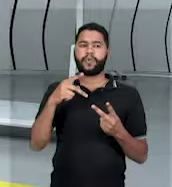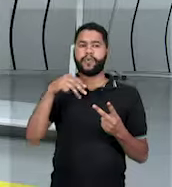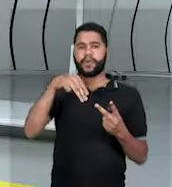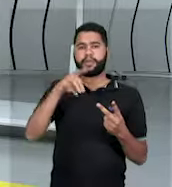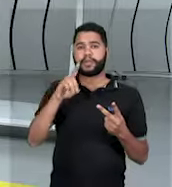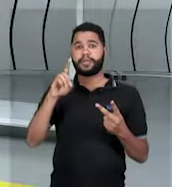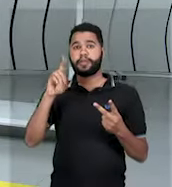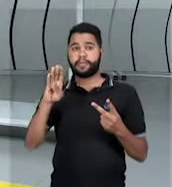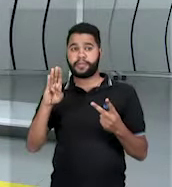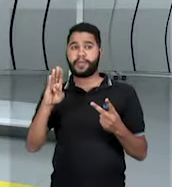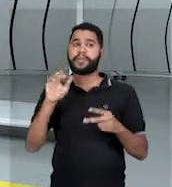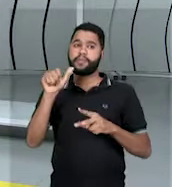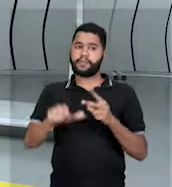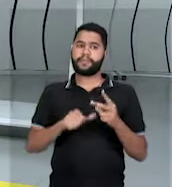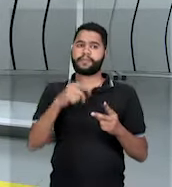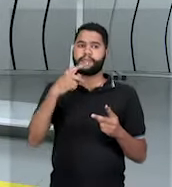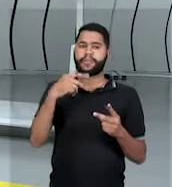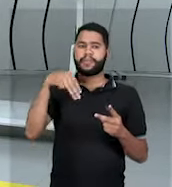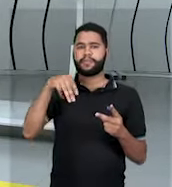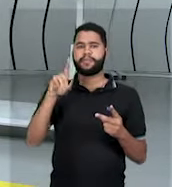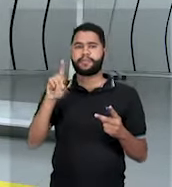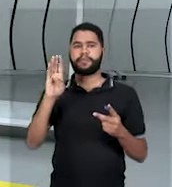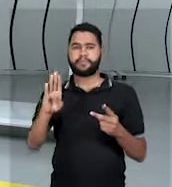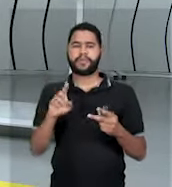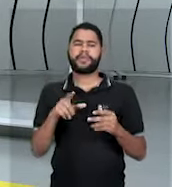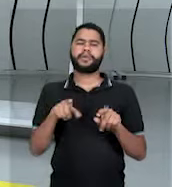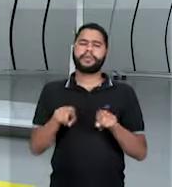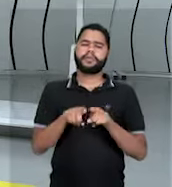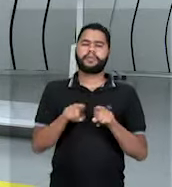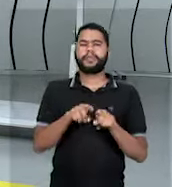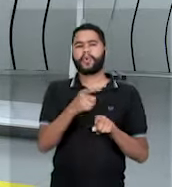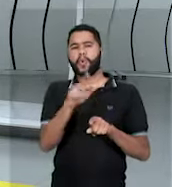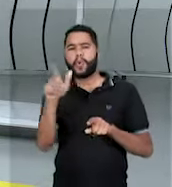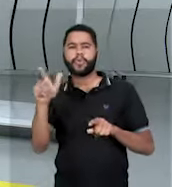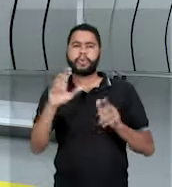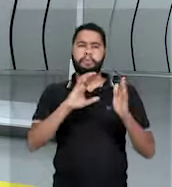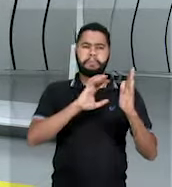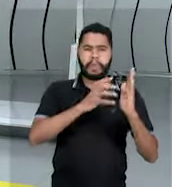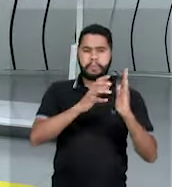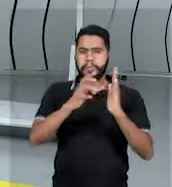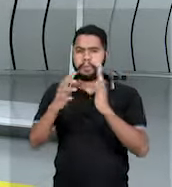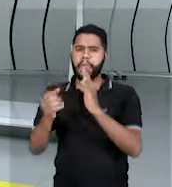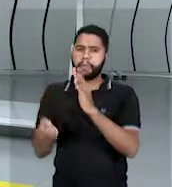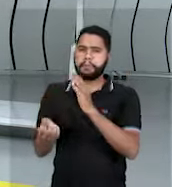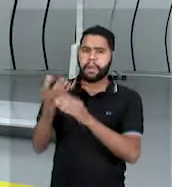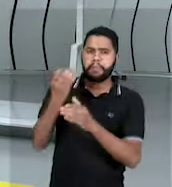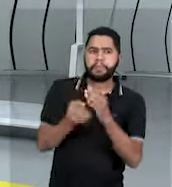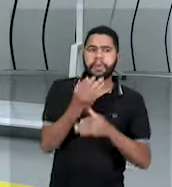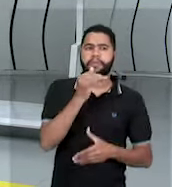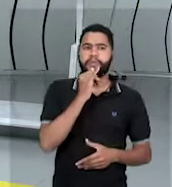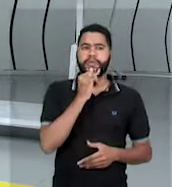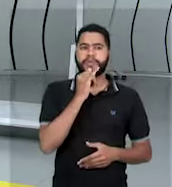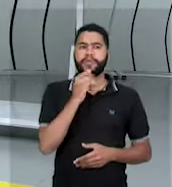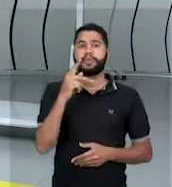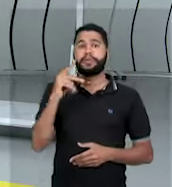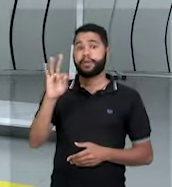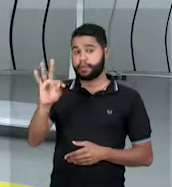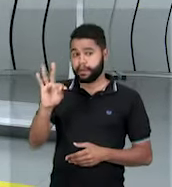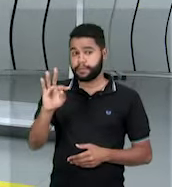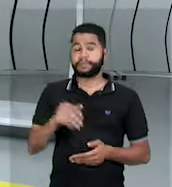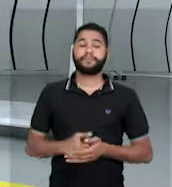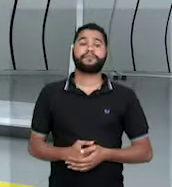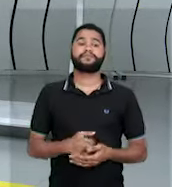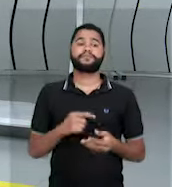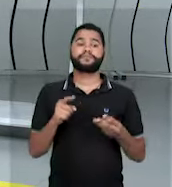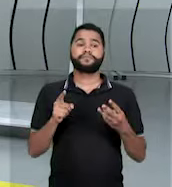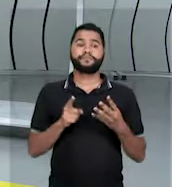PMDB. Além de que você vai ter novas agremiações partidárias surgindo, como, por exemplo, o Partido dos Trabalhadores